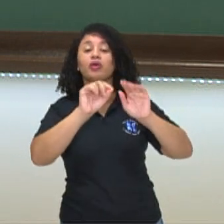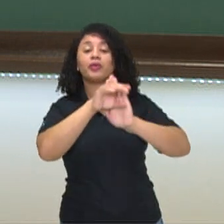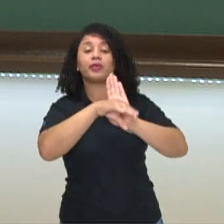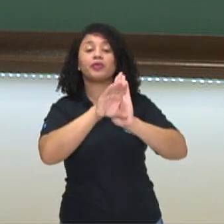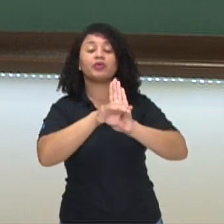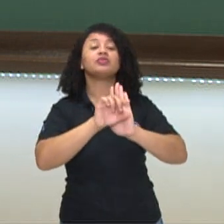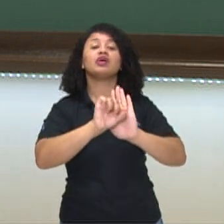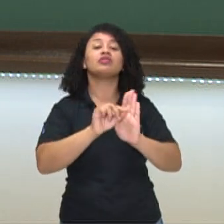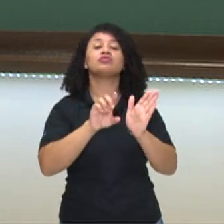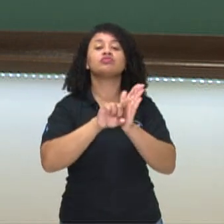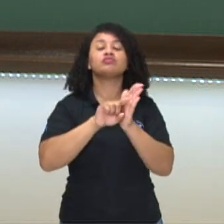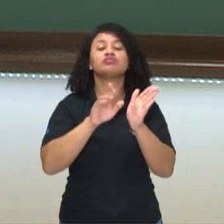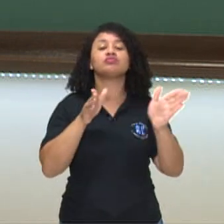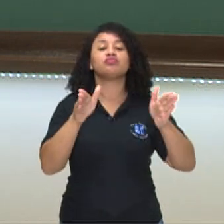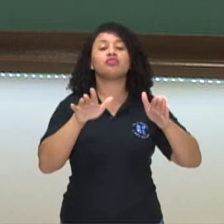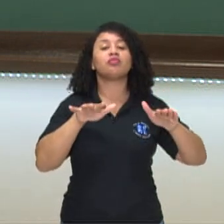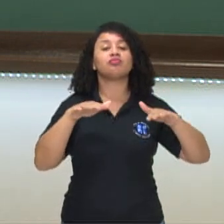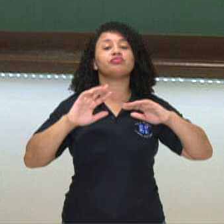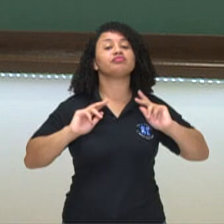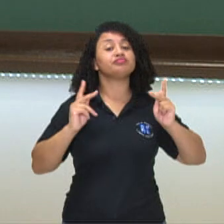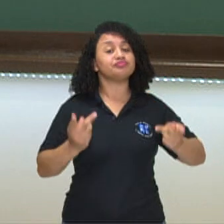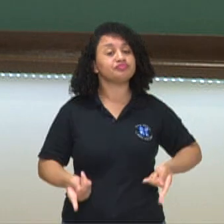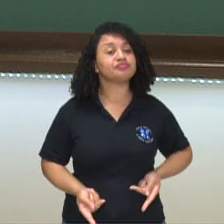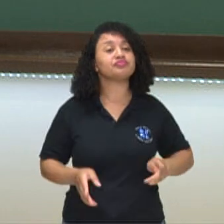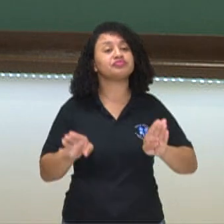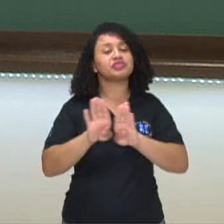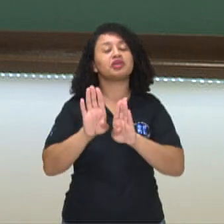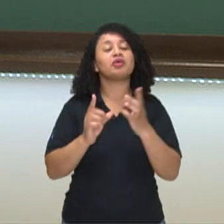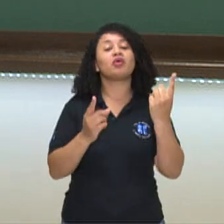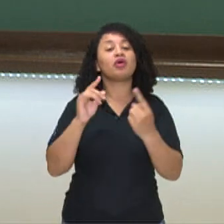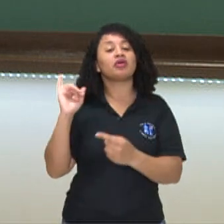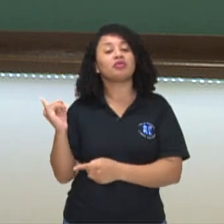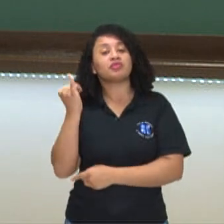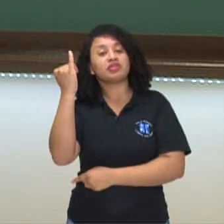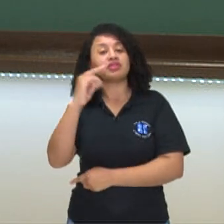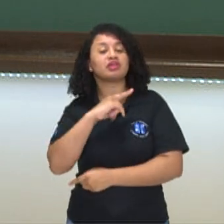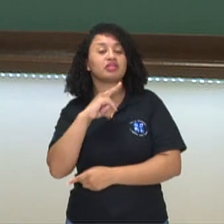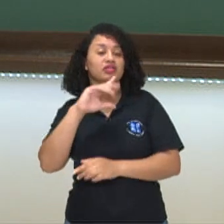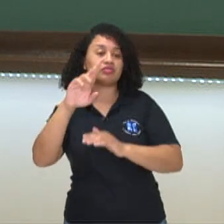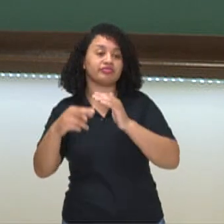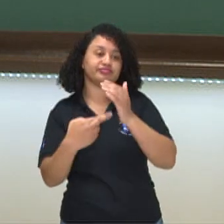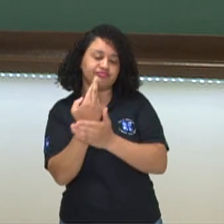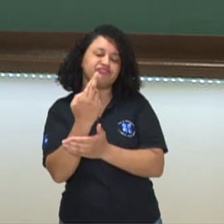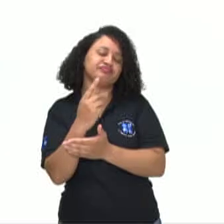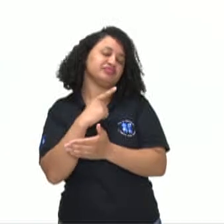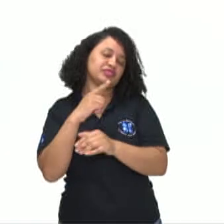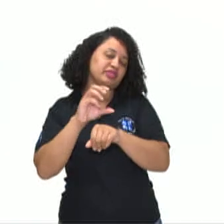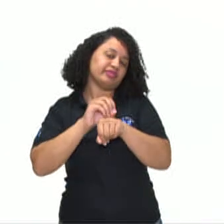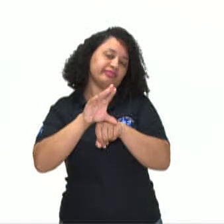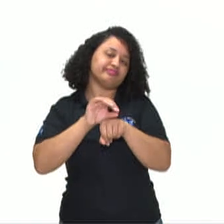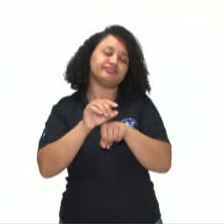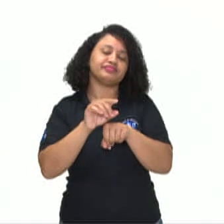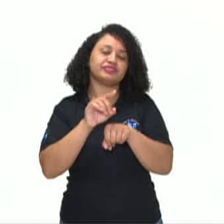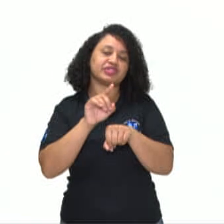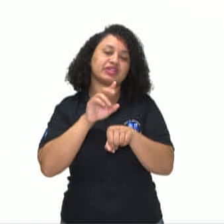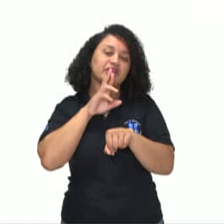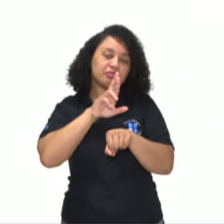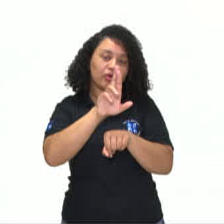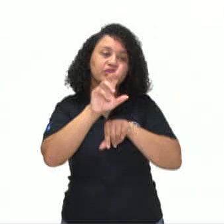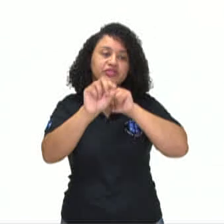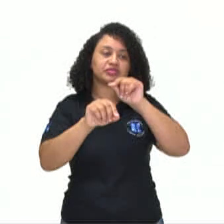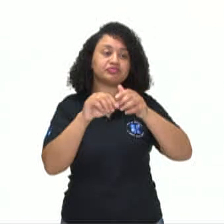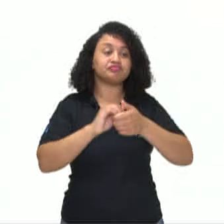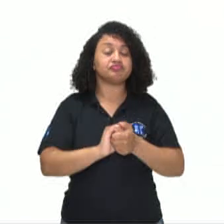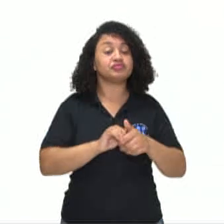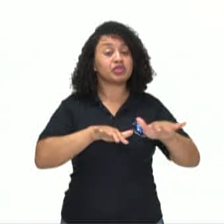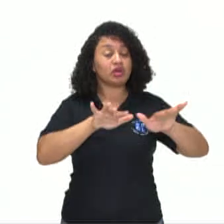de humanismo e a sua importância para o Renascimento. Então aqui uma resposta, né? O humanismo ele foi um movimento